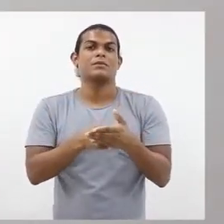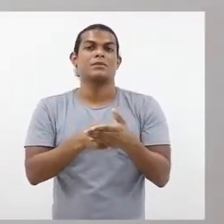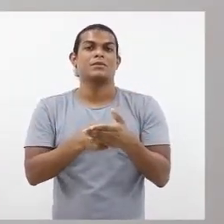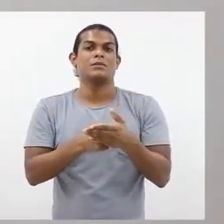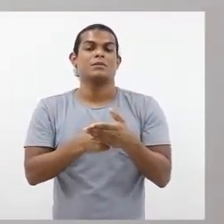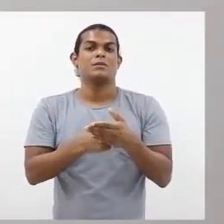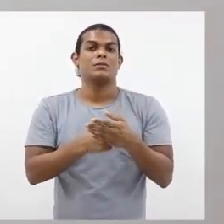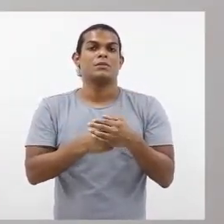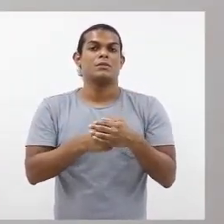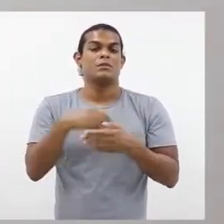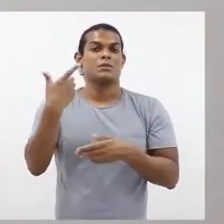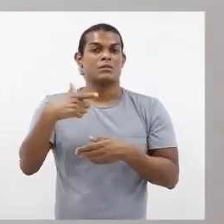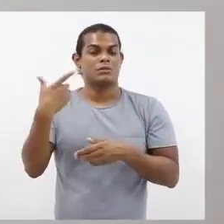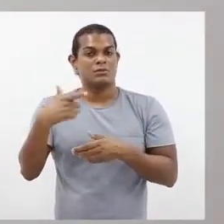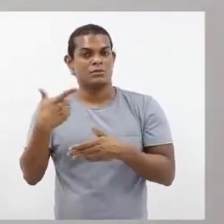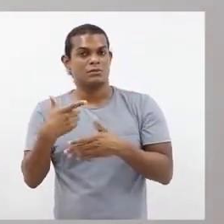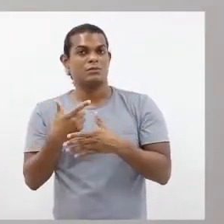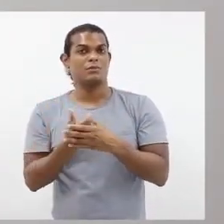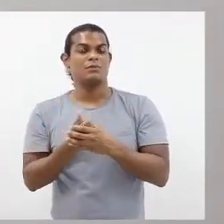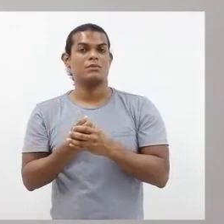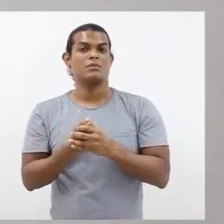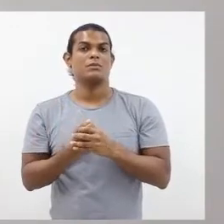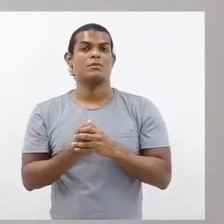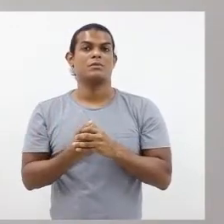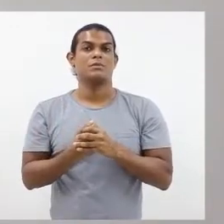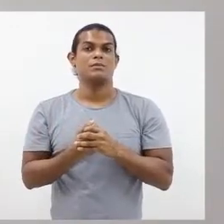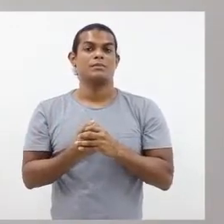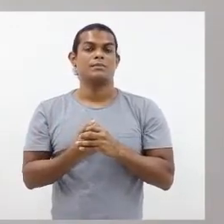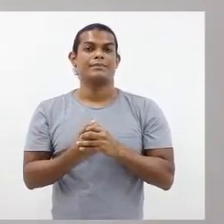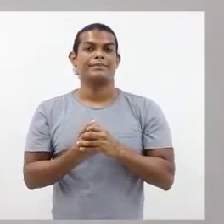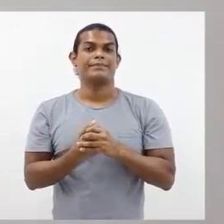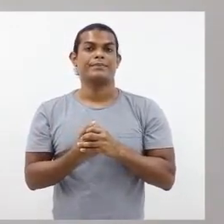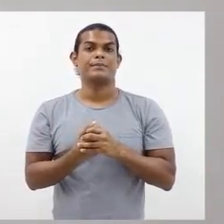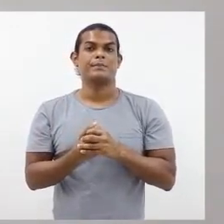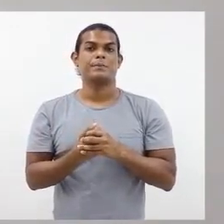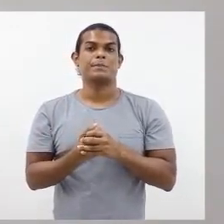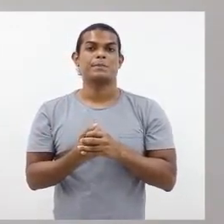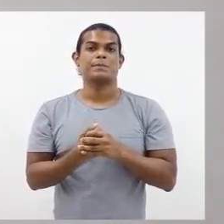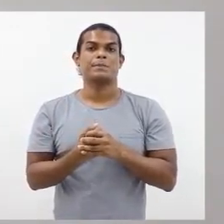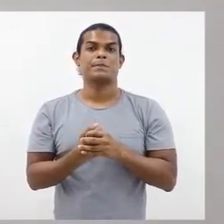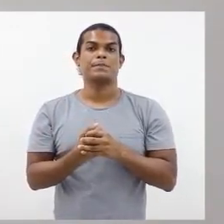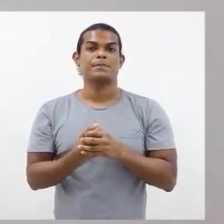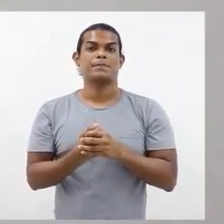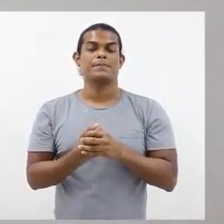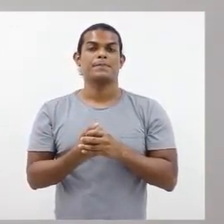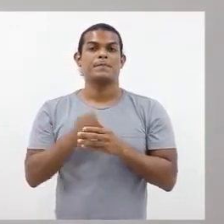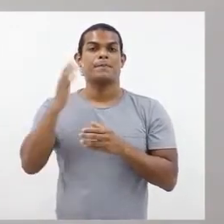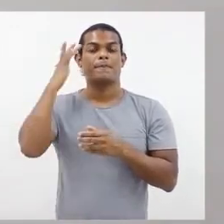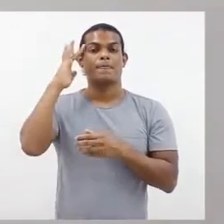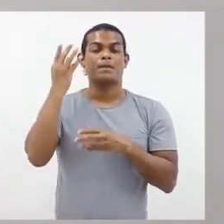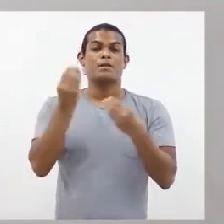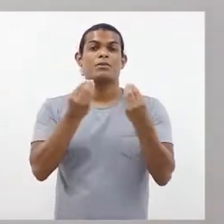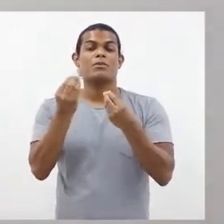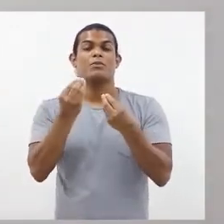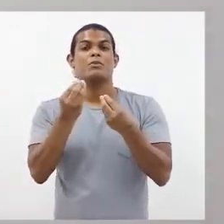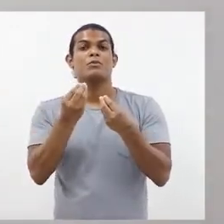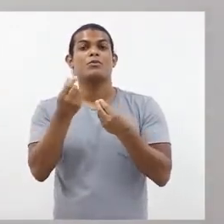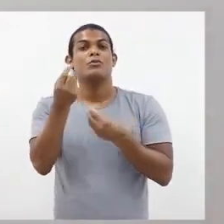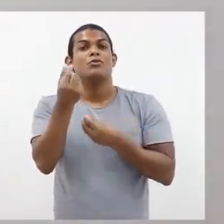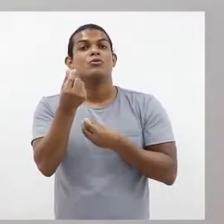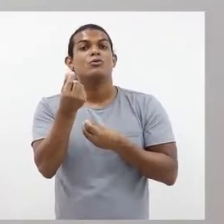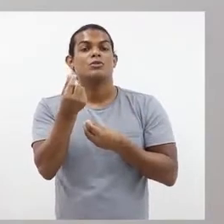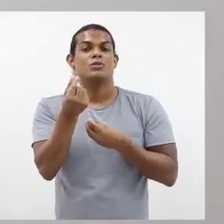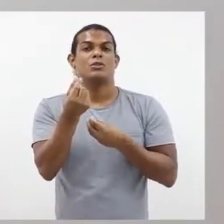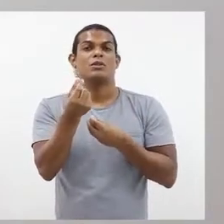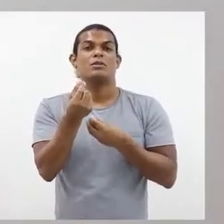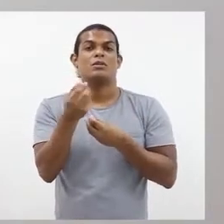segunda parte do passivo, que a gente observa o patrimônio líquido, a gente pensa nesse patrimônio líquido como sendo o